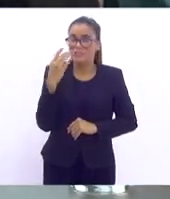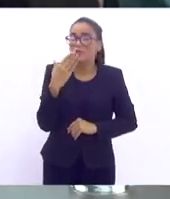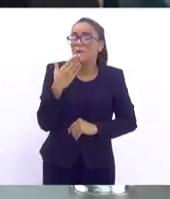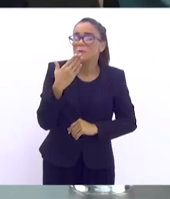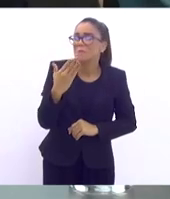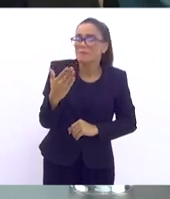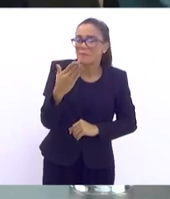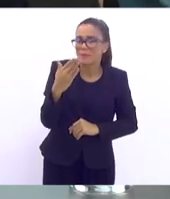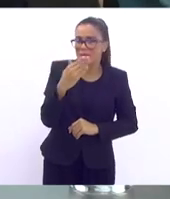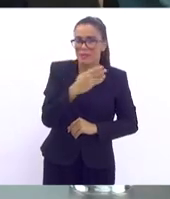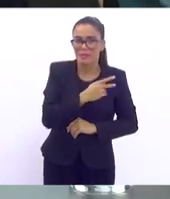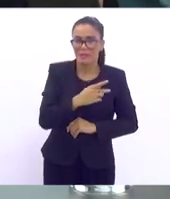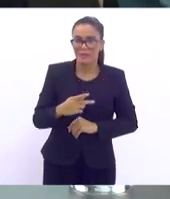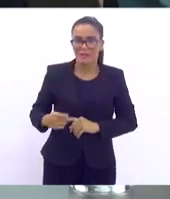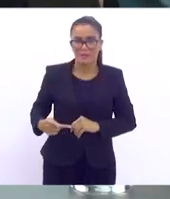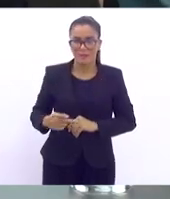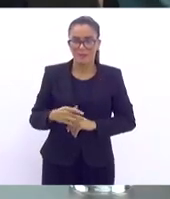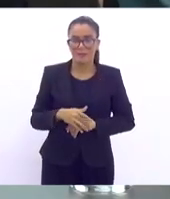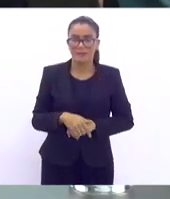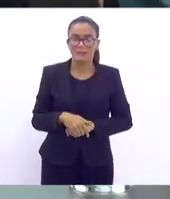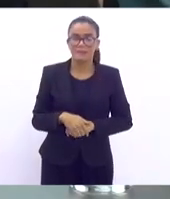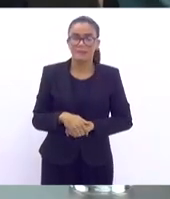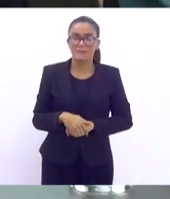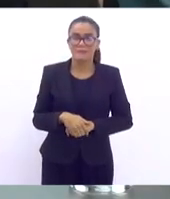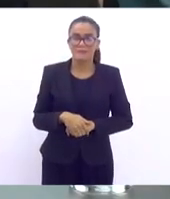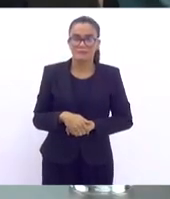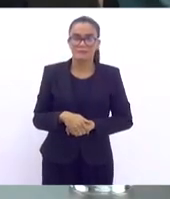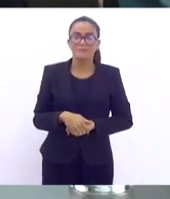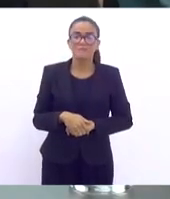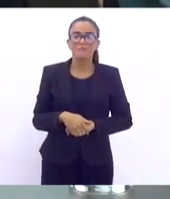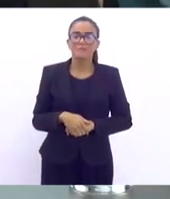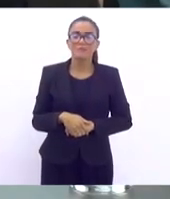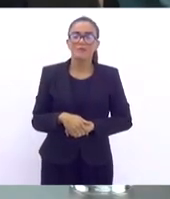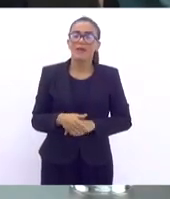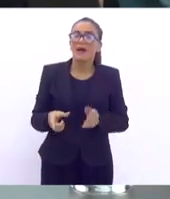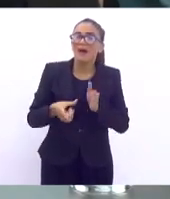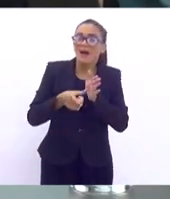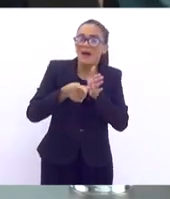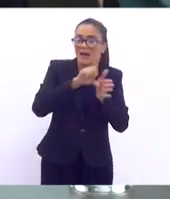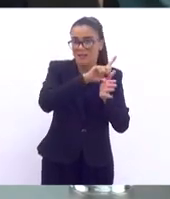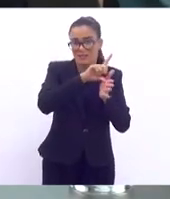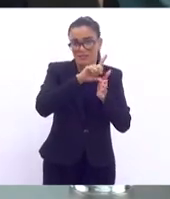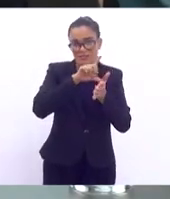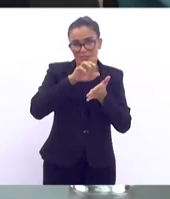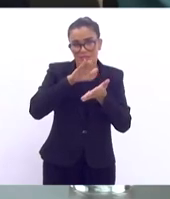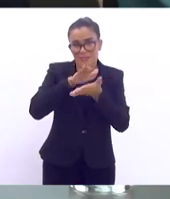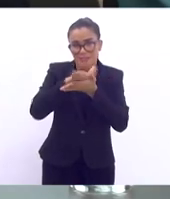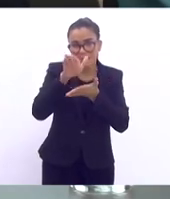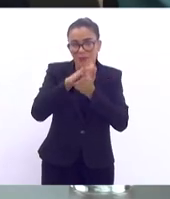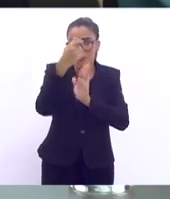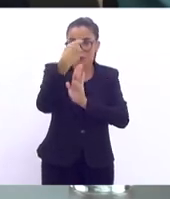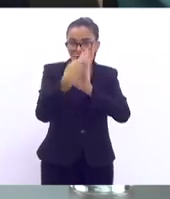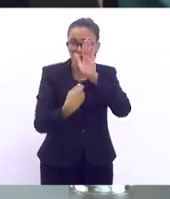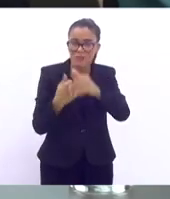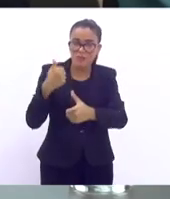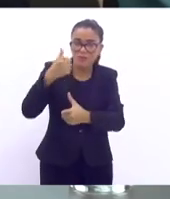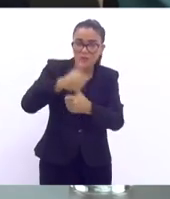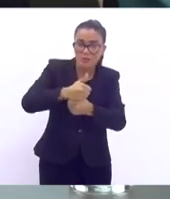o presidente antes de publicar o substitutivo